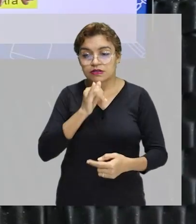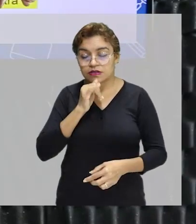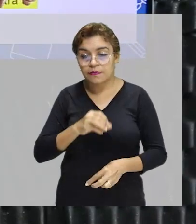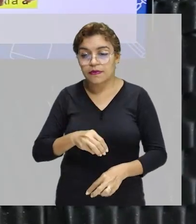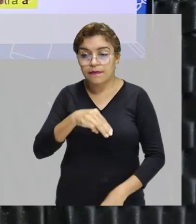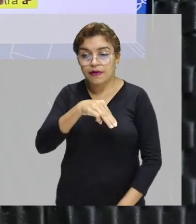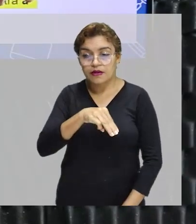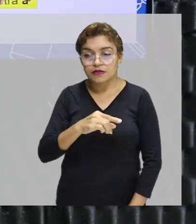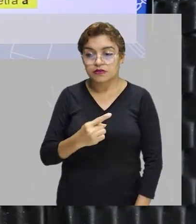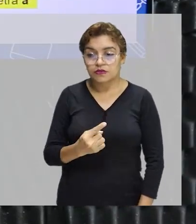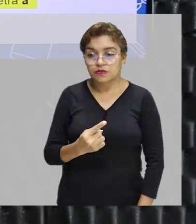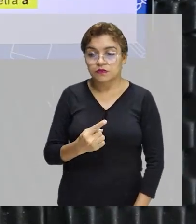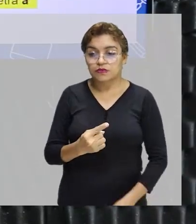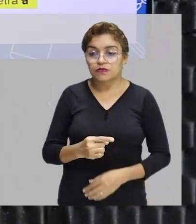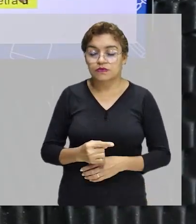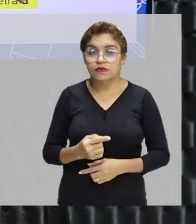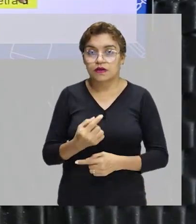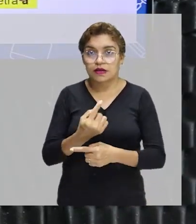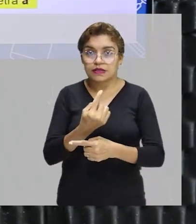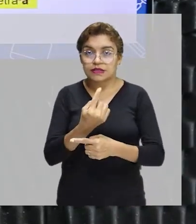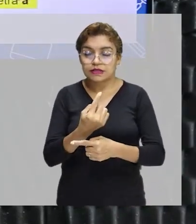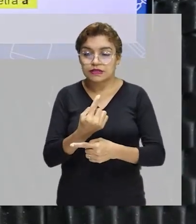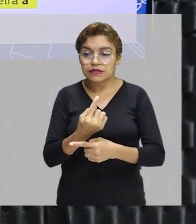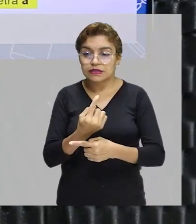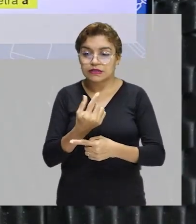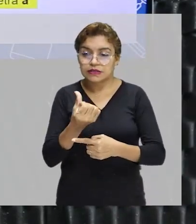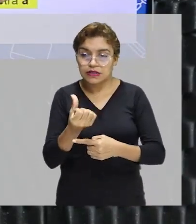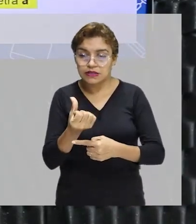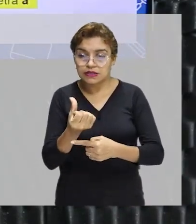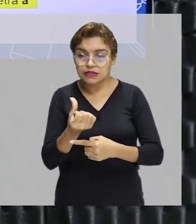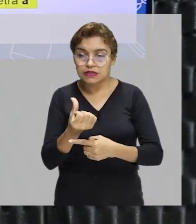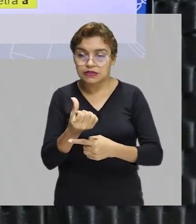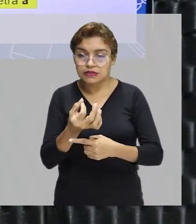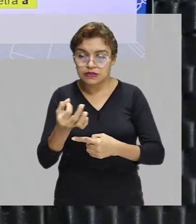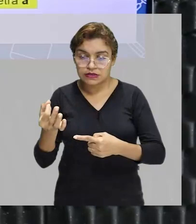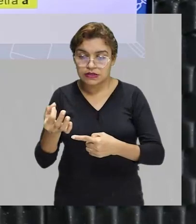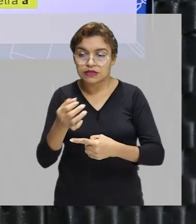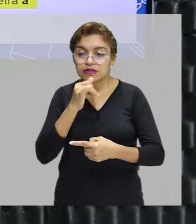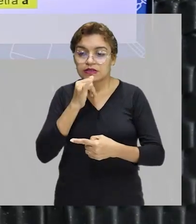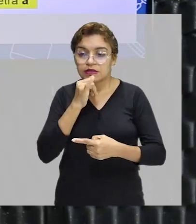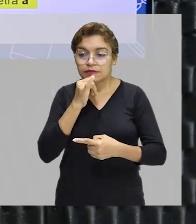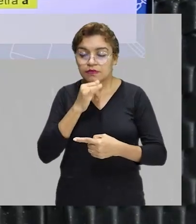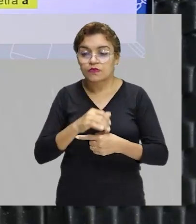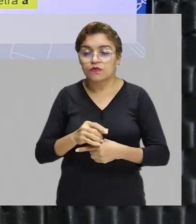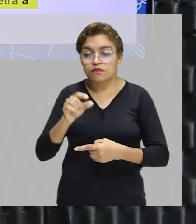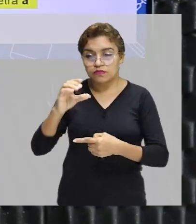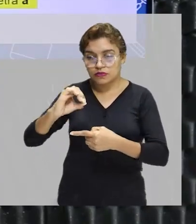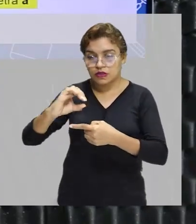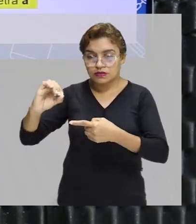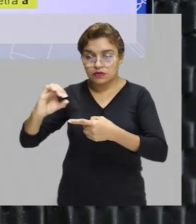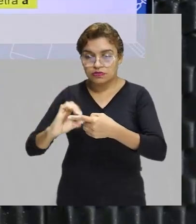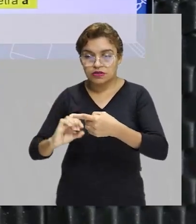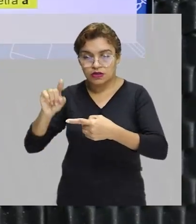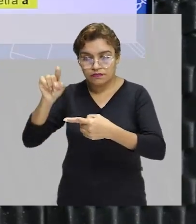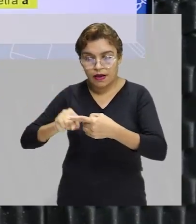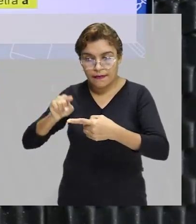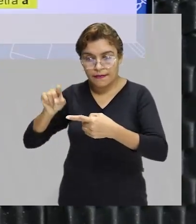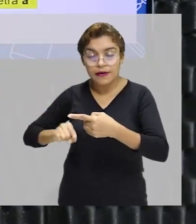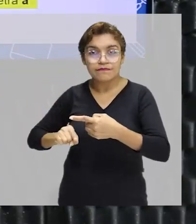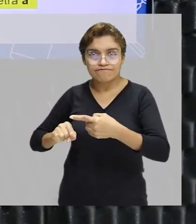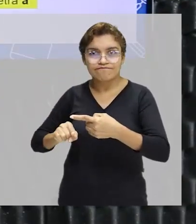até destaquei os 2 zeros de cima com 2 zeros de baixo. Coloquei aqui na coloração vermelha. Porque a gente pode fazer